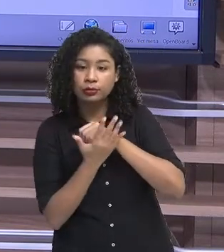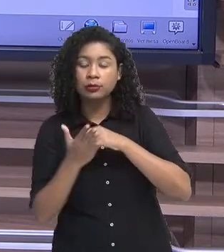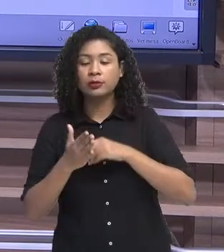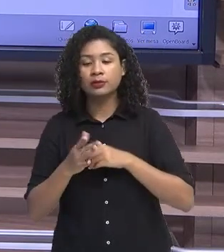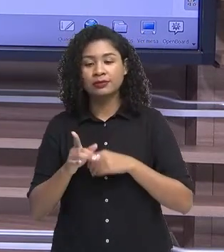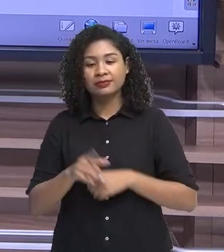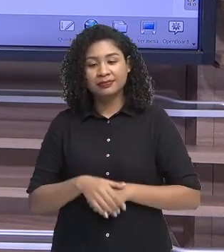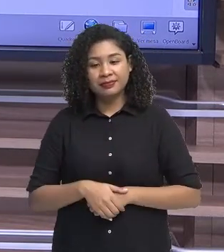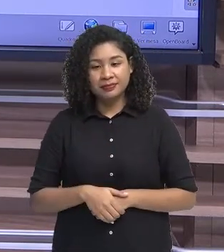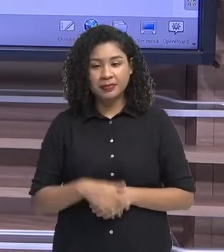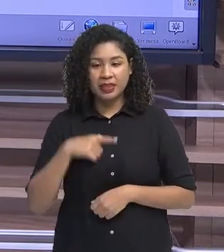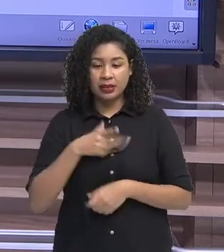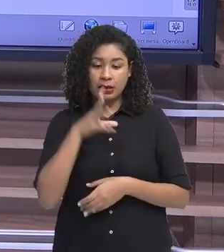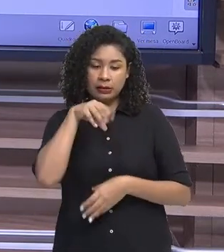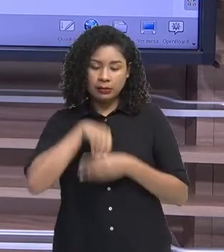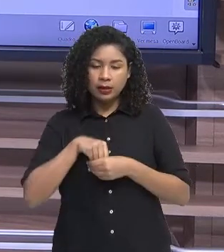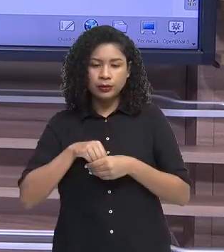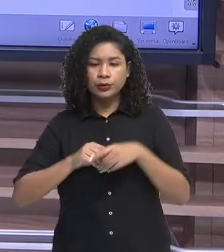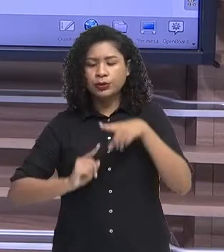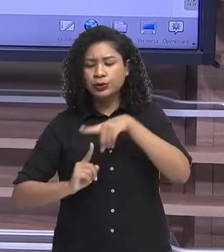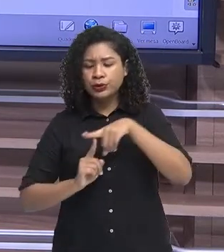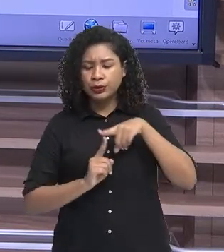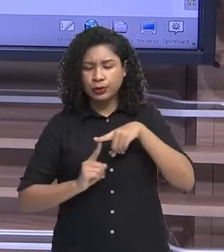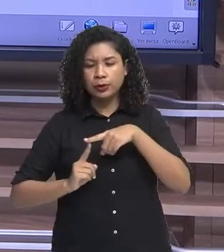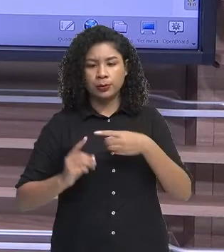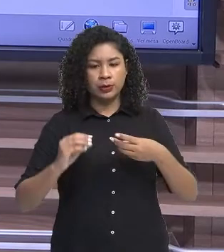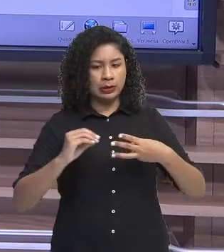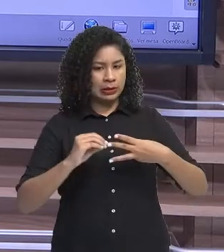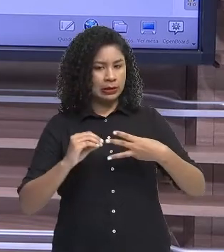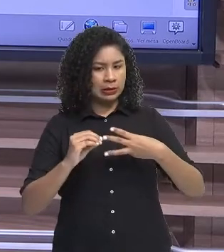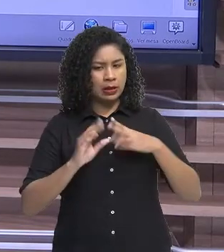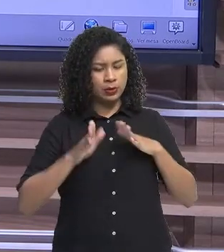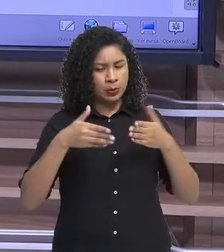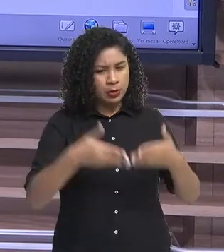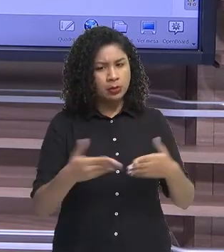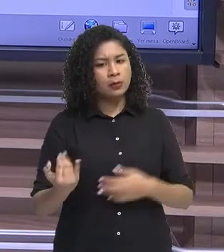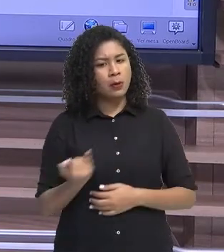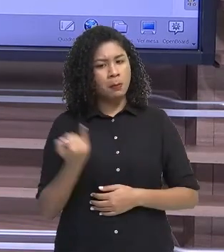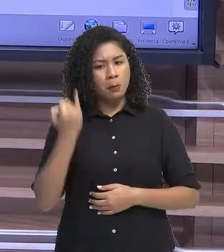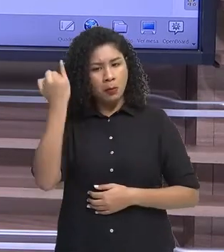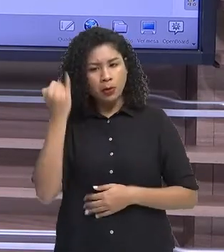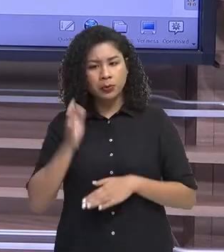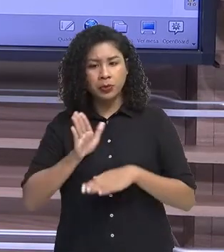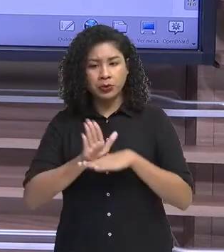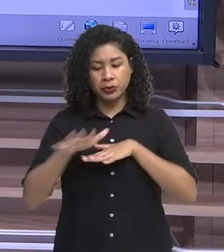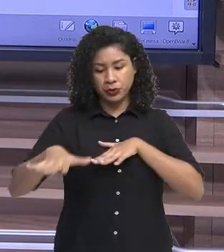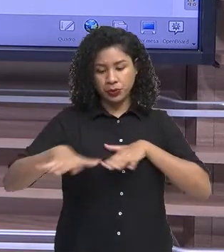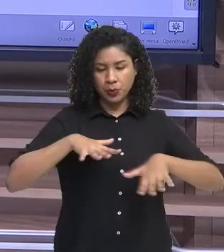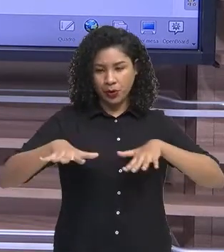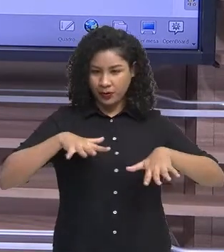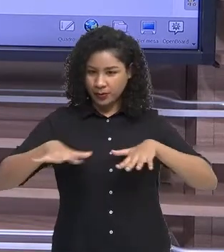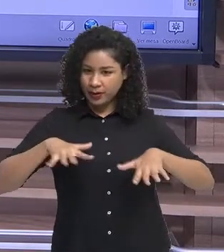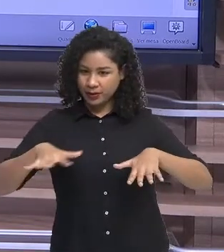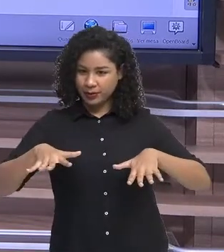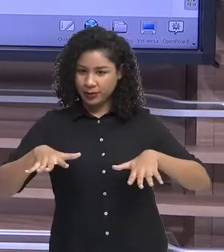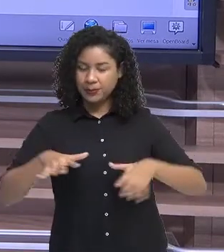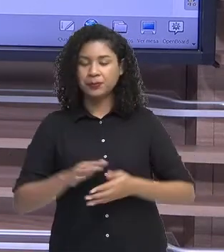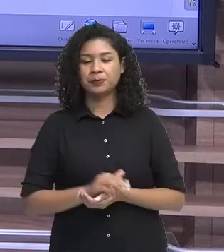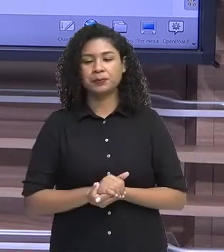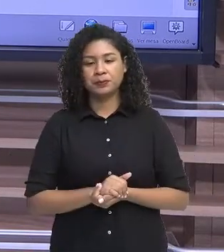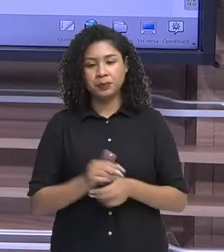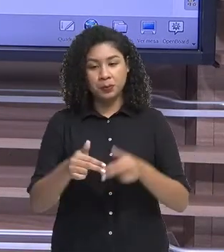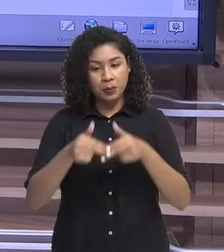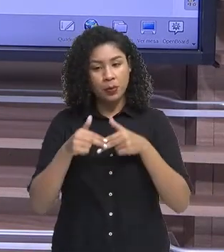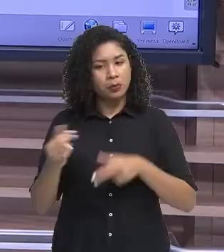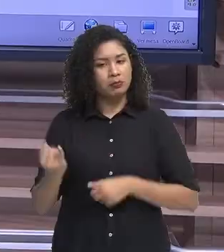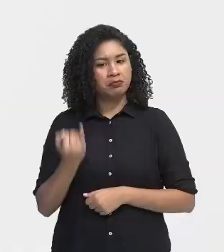fazem parte de alguns tipos celulares e que são bem importantes, por exemplo, para realizar movimentação, tá bom? E aí vamos